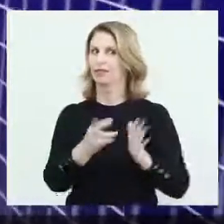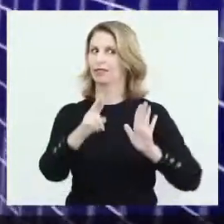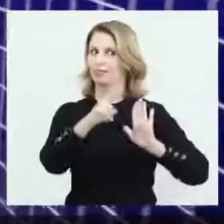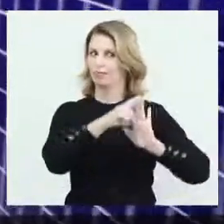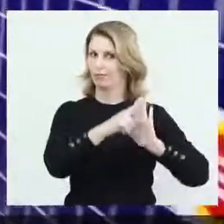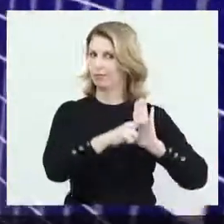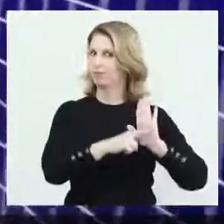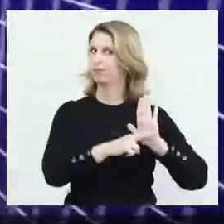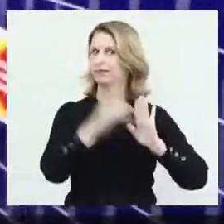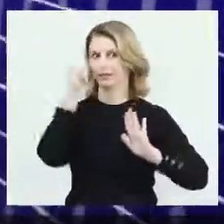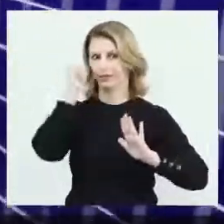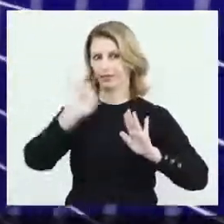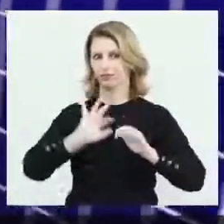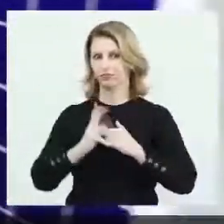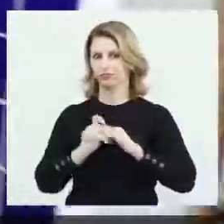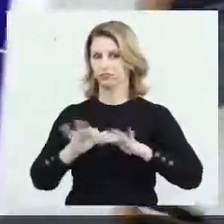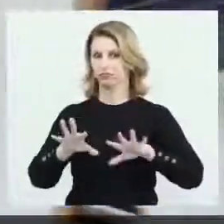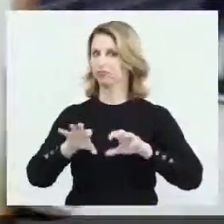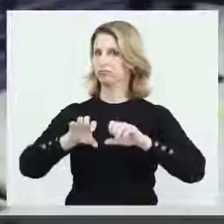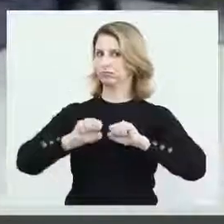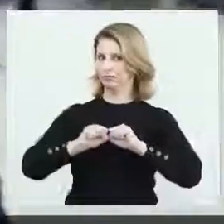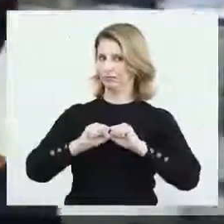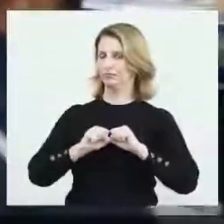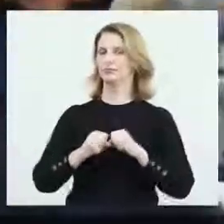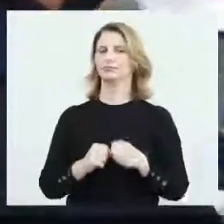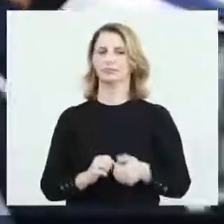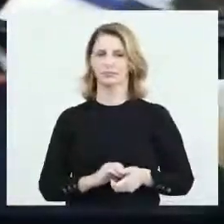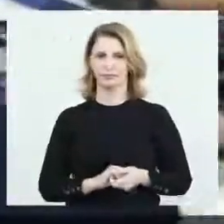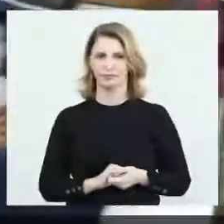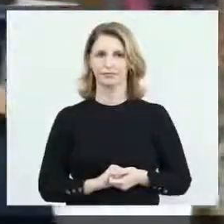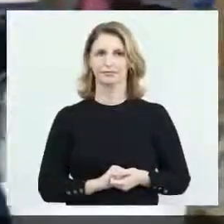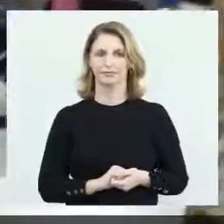cheia de regras para combater o coronavírus.